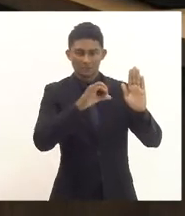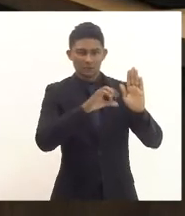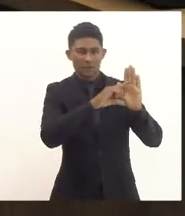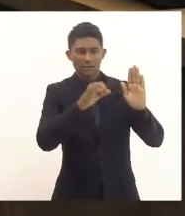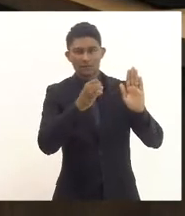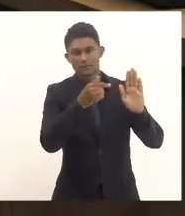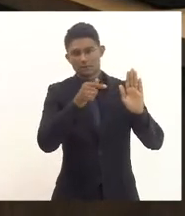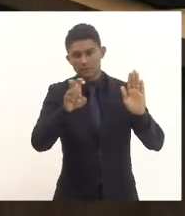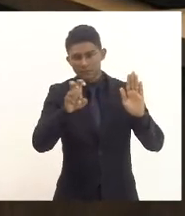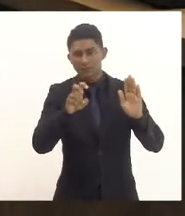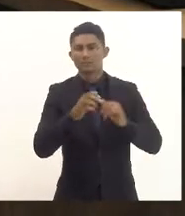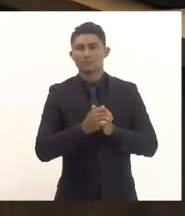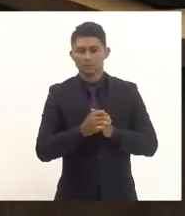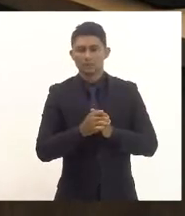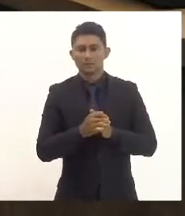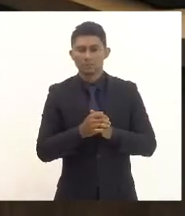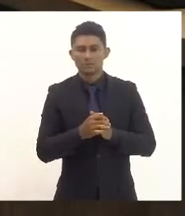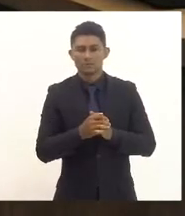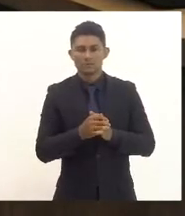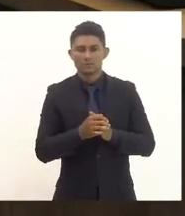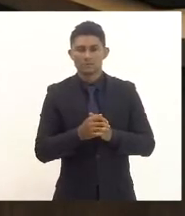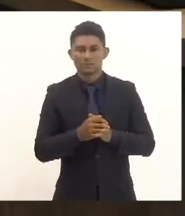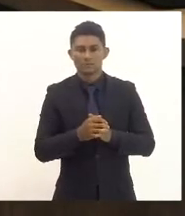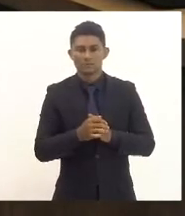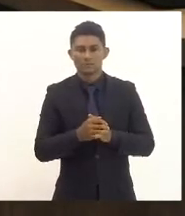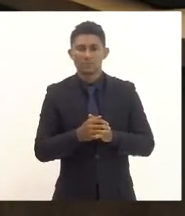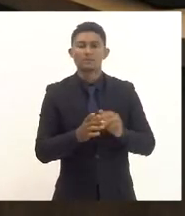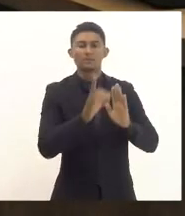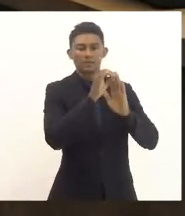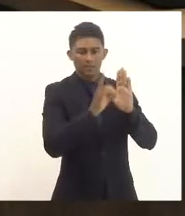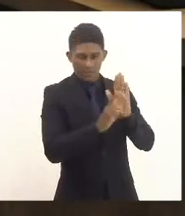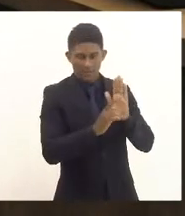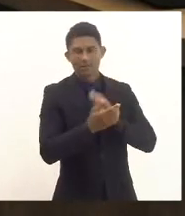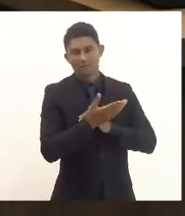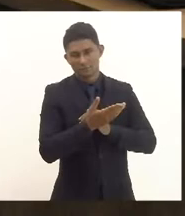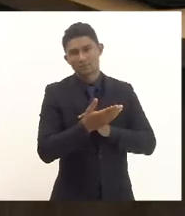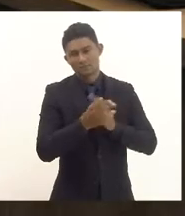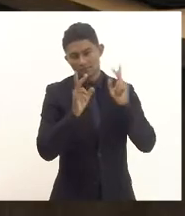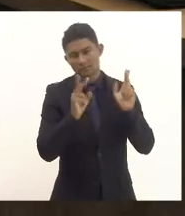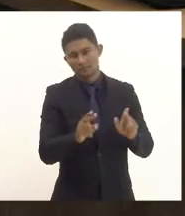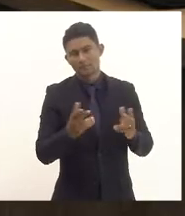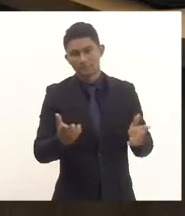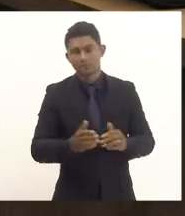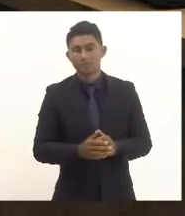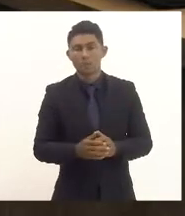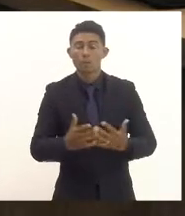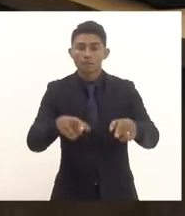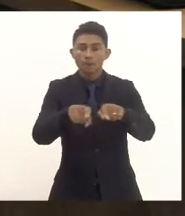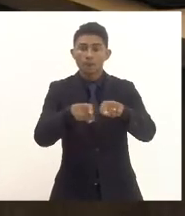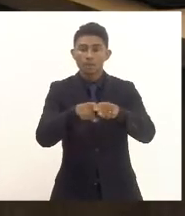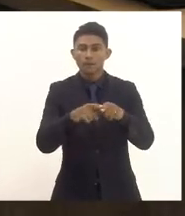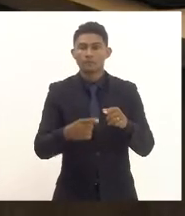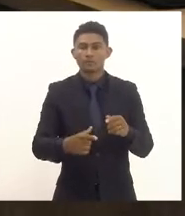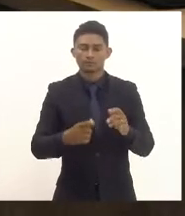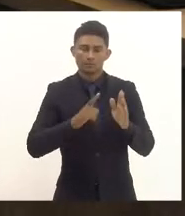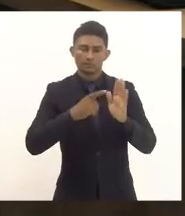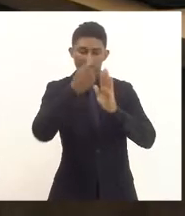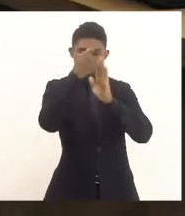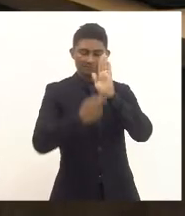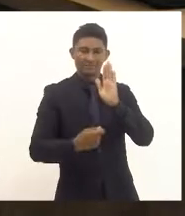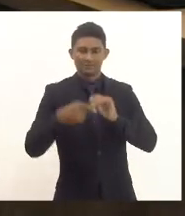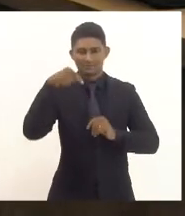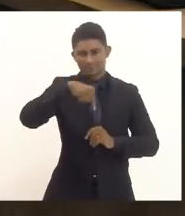75 do mesmo decreto Supra referido Além do mais está transcrito para o